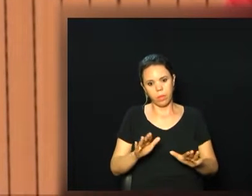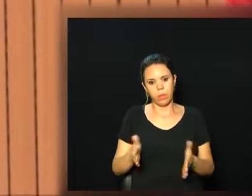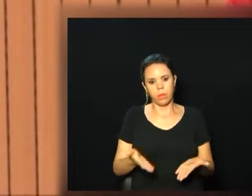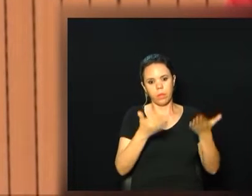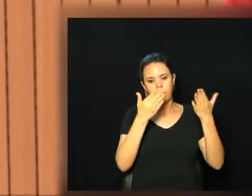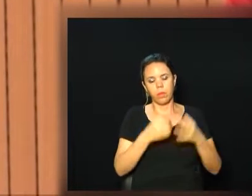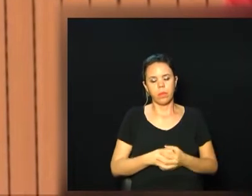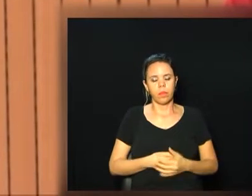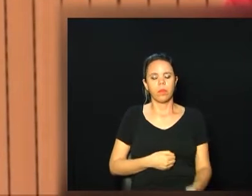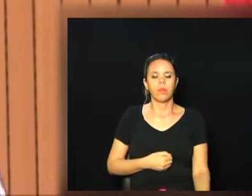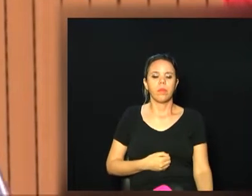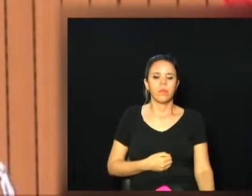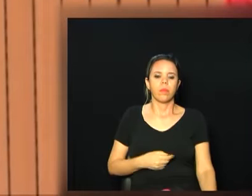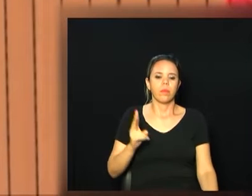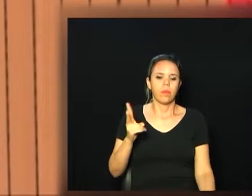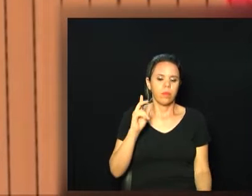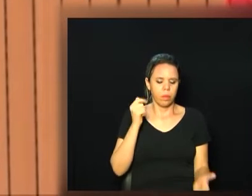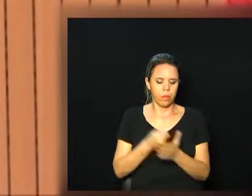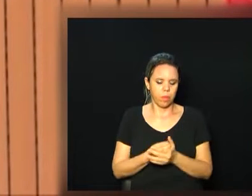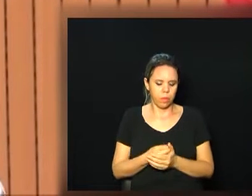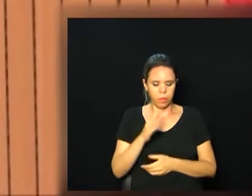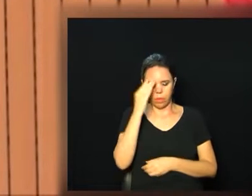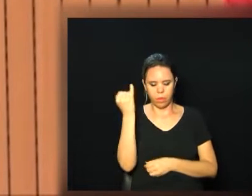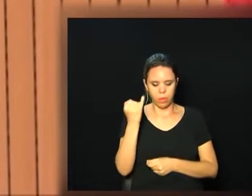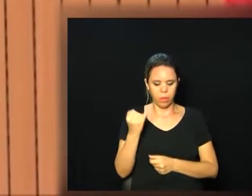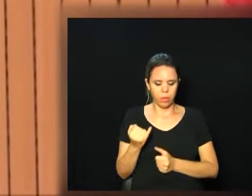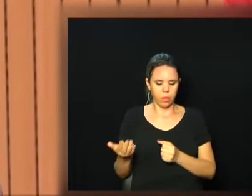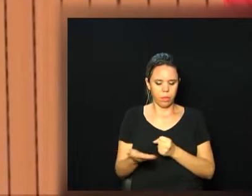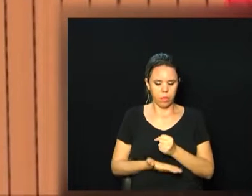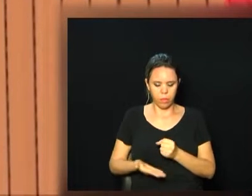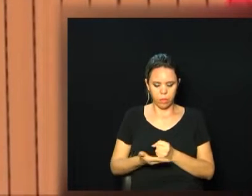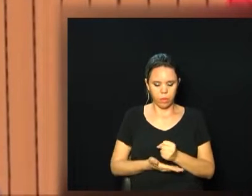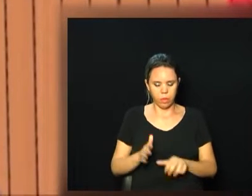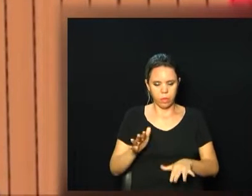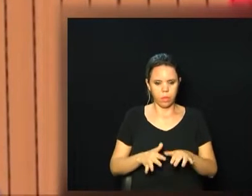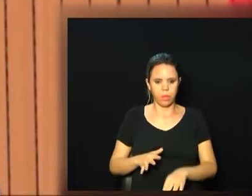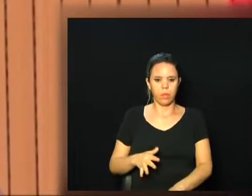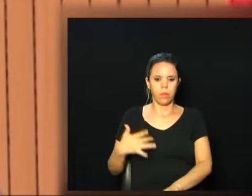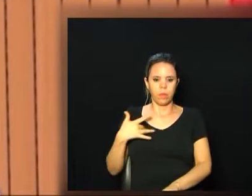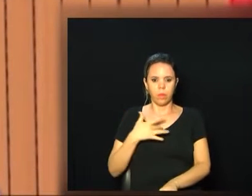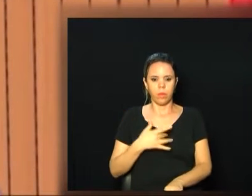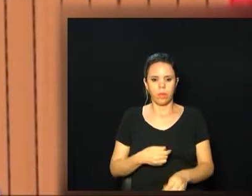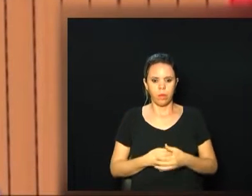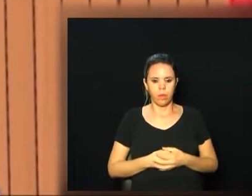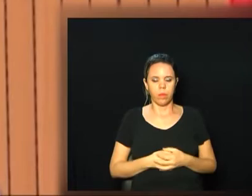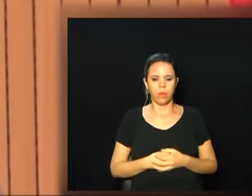isso em conta, mas sempre a decisão primordial vai ser com base nas condições sanitárias.